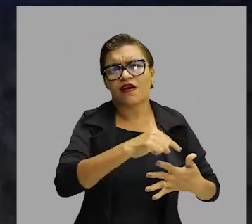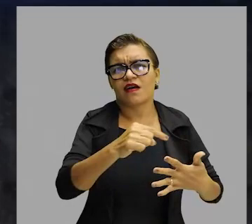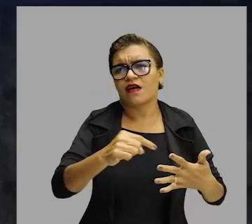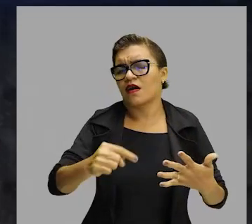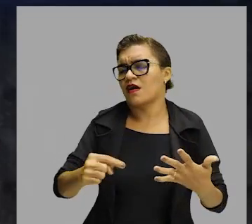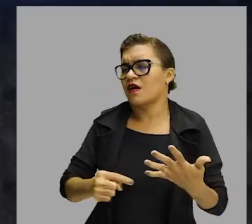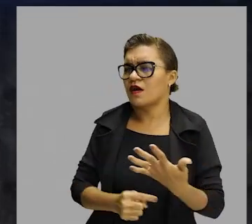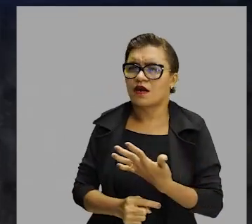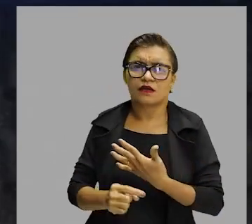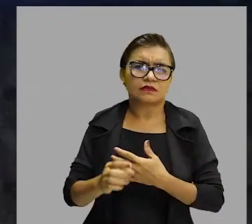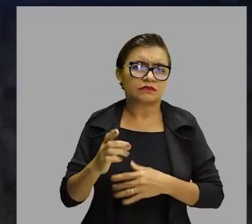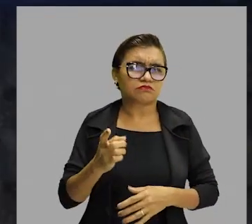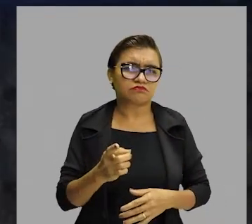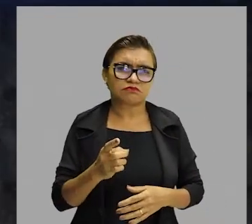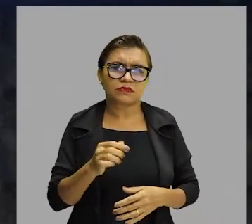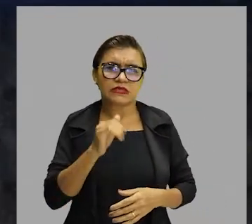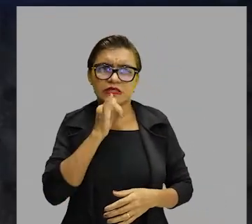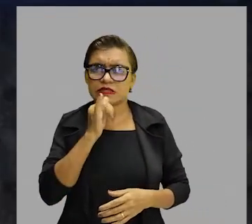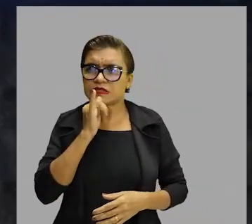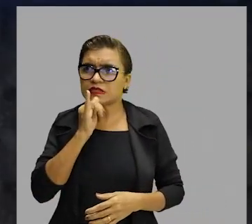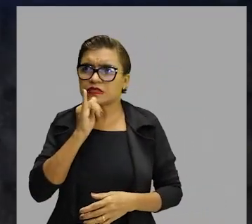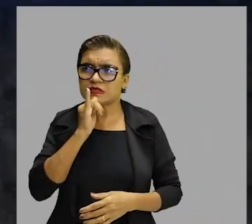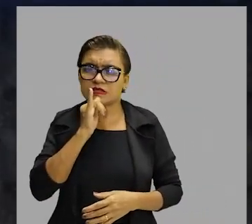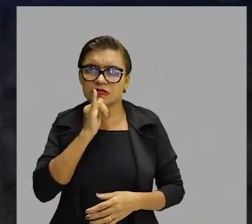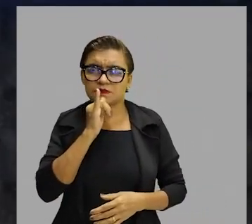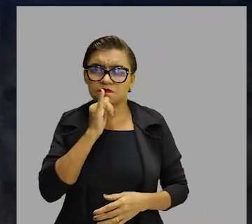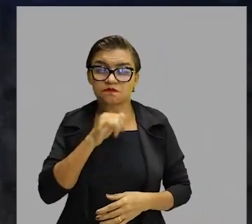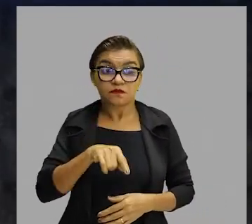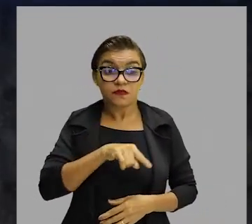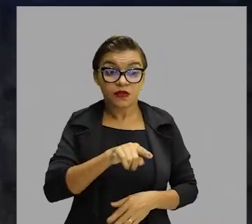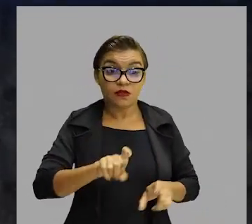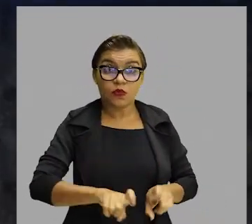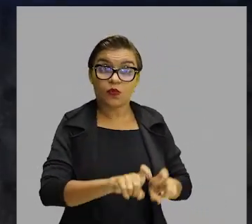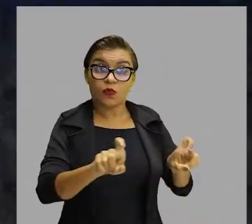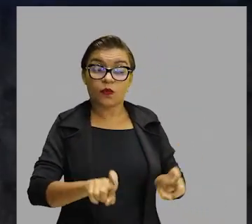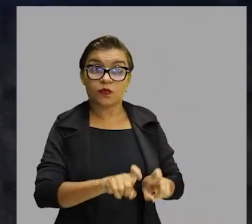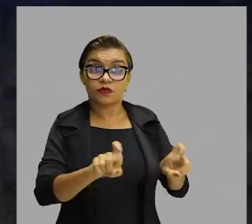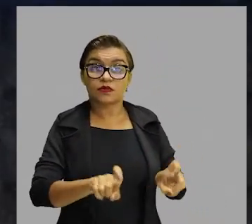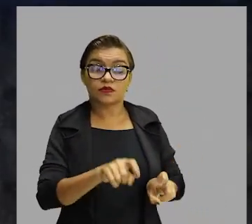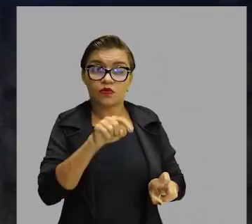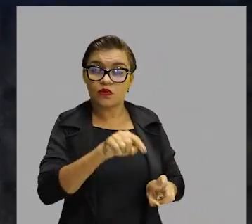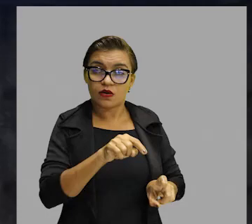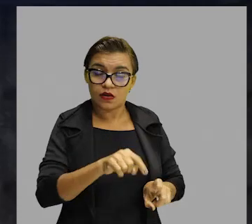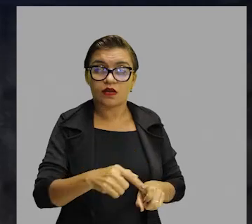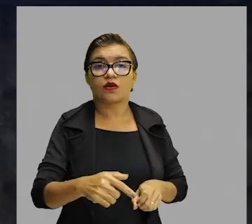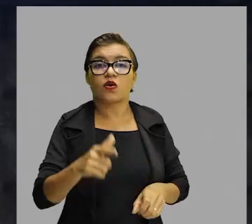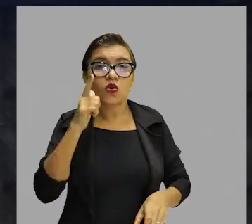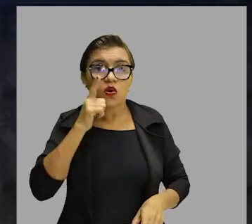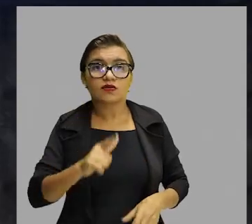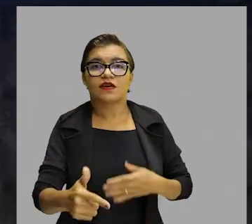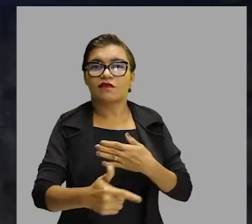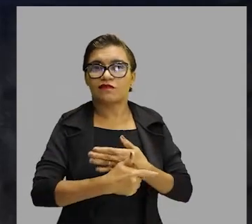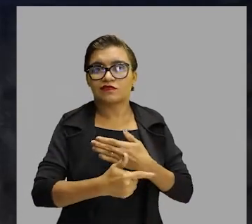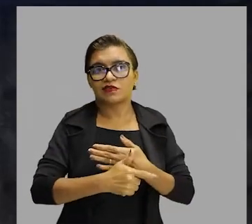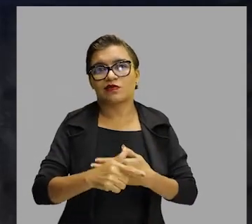de várias câmaras que é chamado, e com isso o computador ele vai conseguir realizar aí algumas funções,